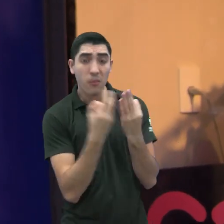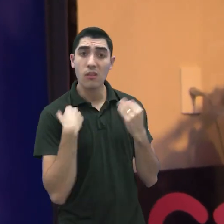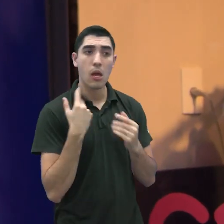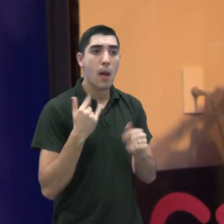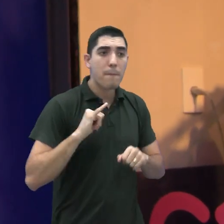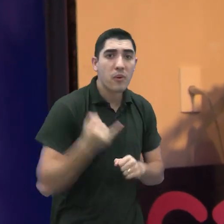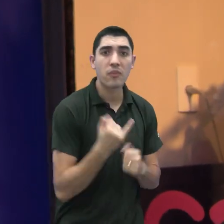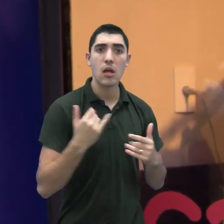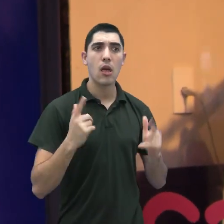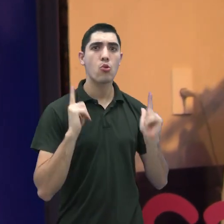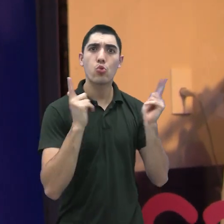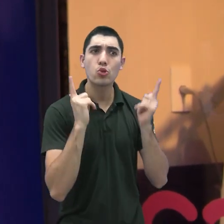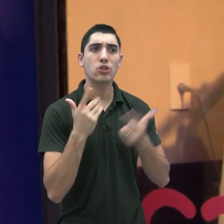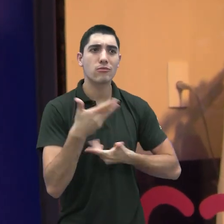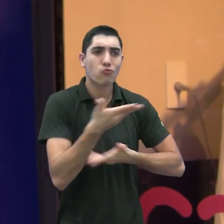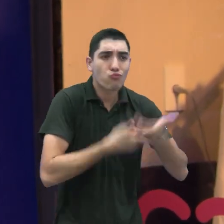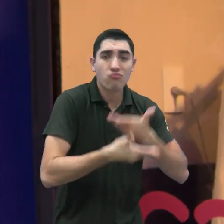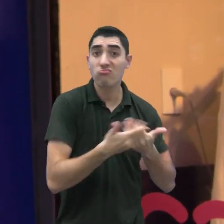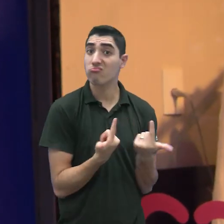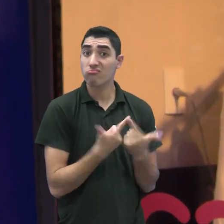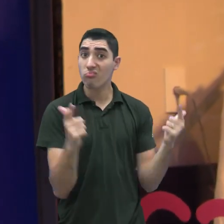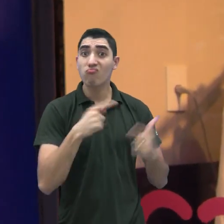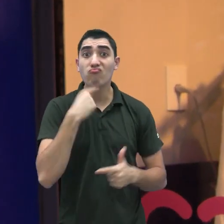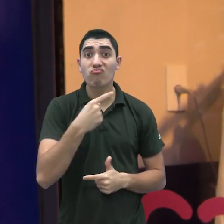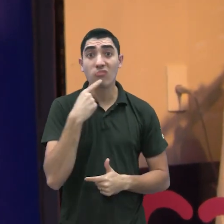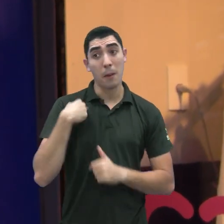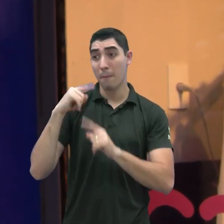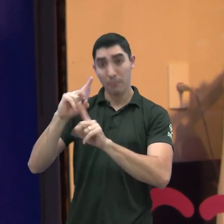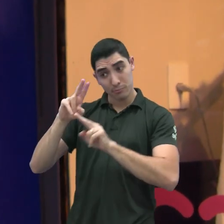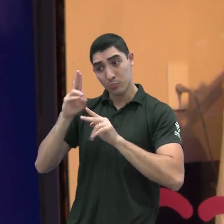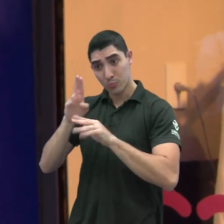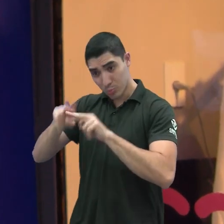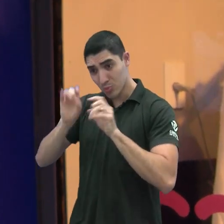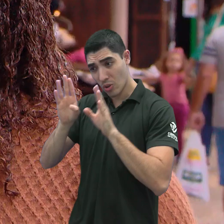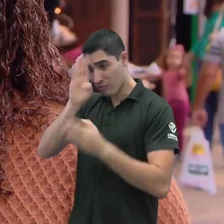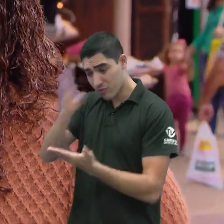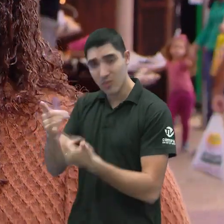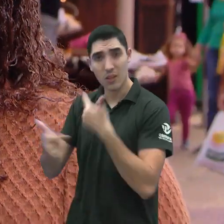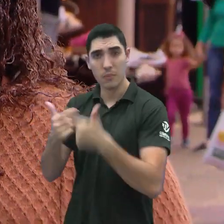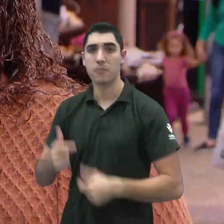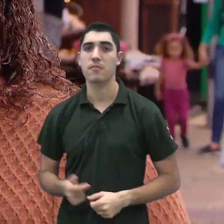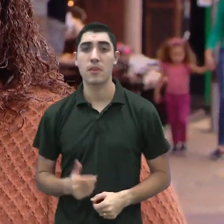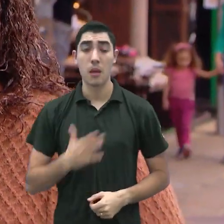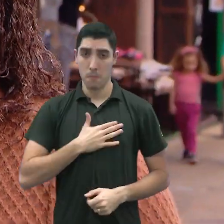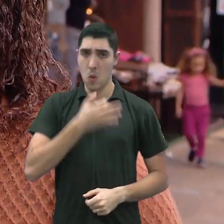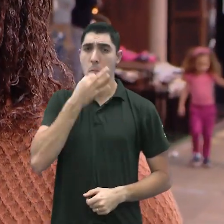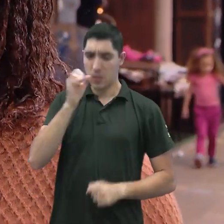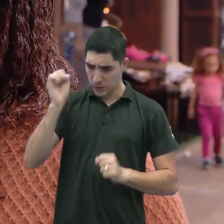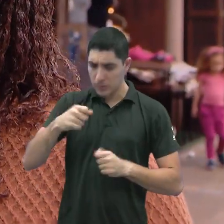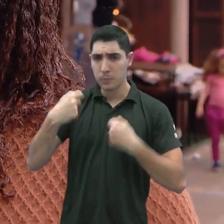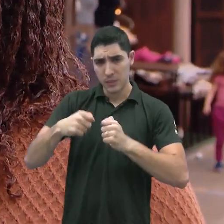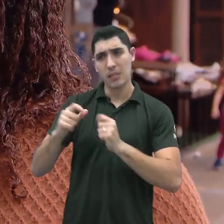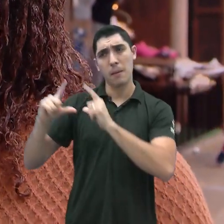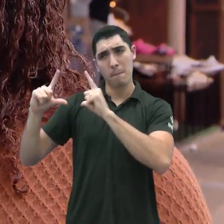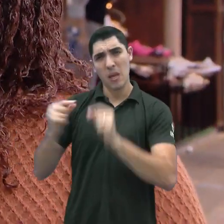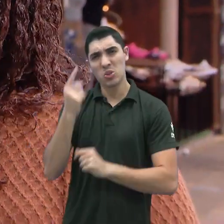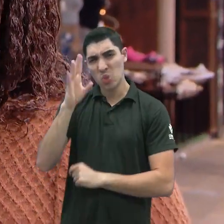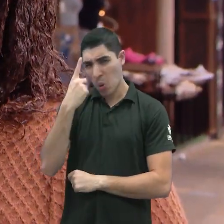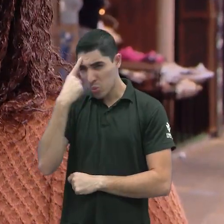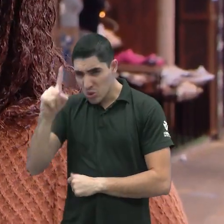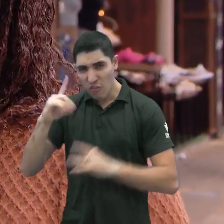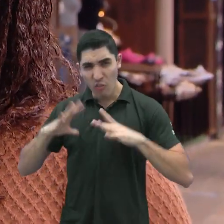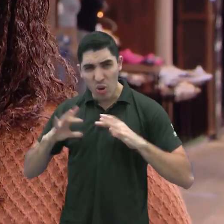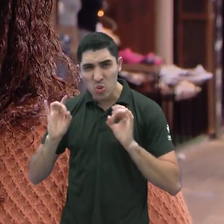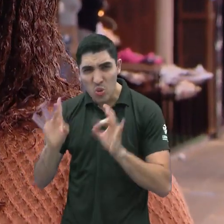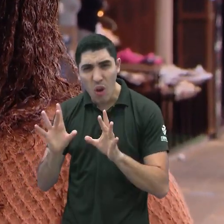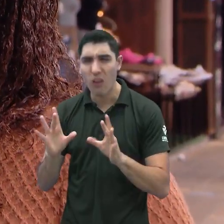ver minha família, não consigo curtir, não consigo ter uma vida social por conta do serviço. Eu acho que não é uma boa escala, deveria ser reduzida sim. Um